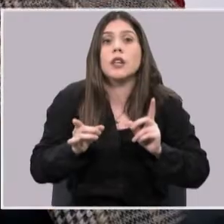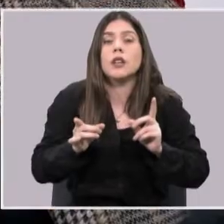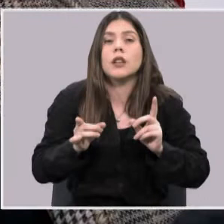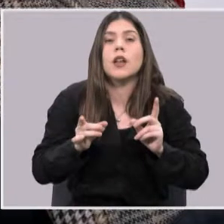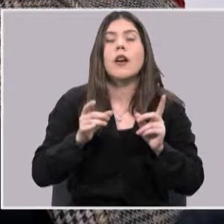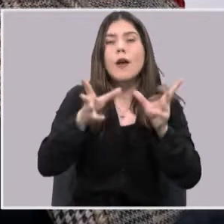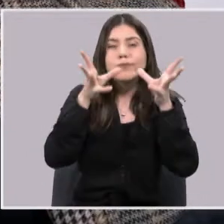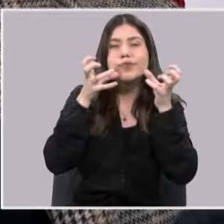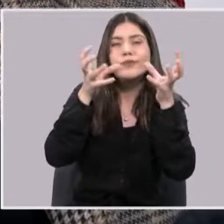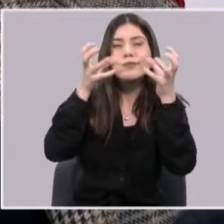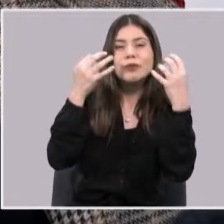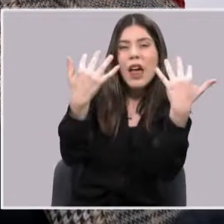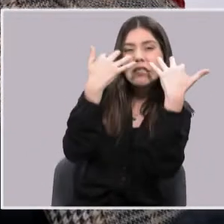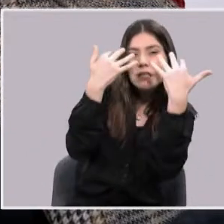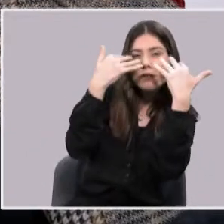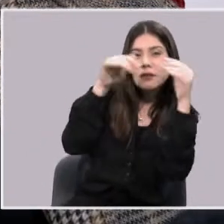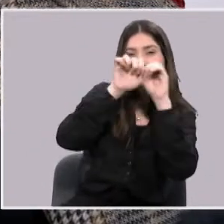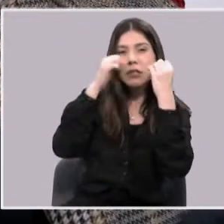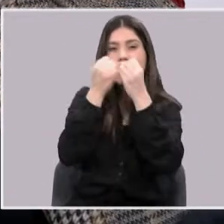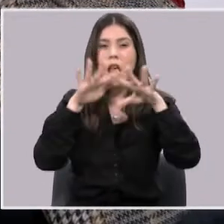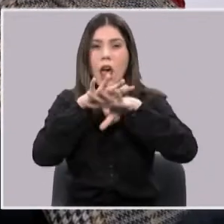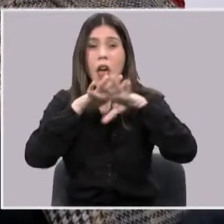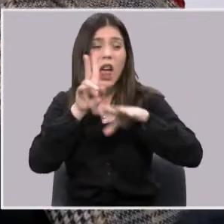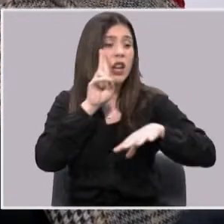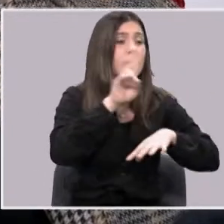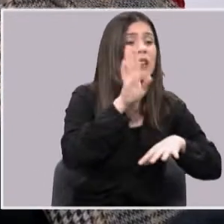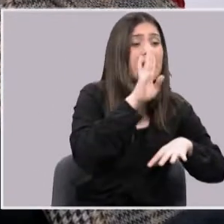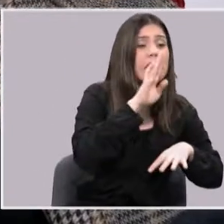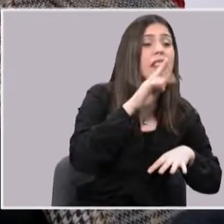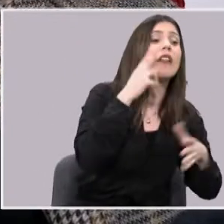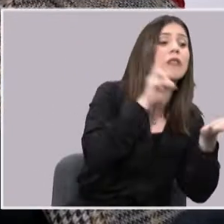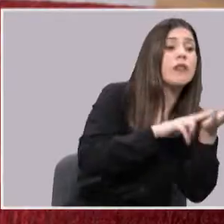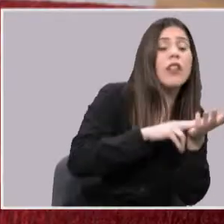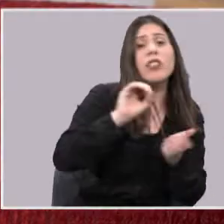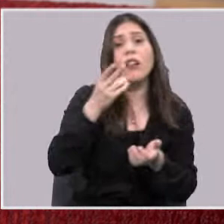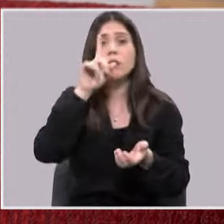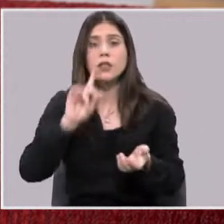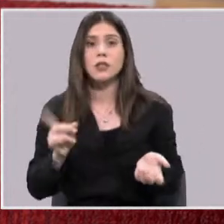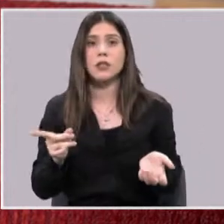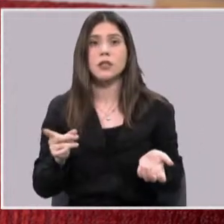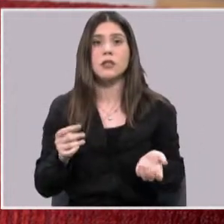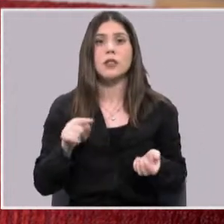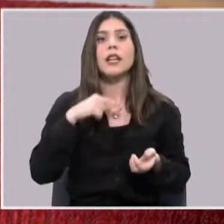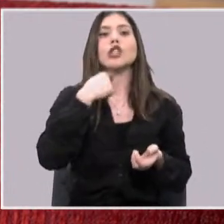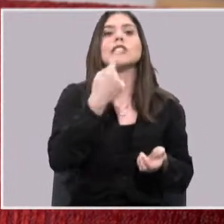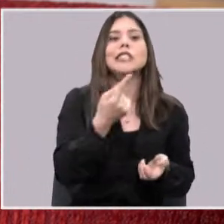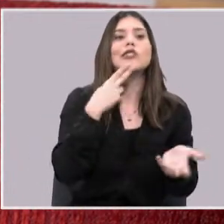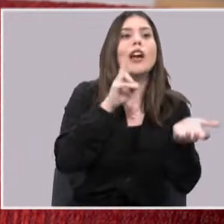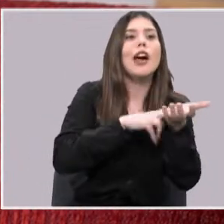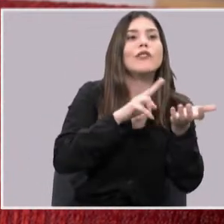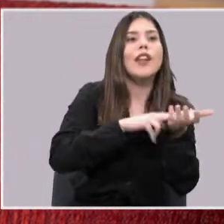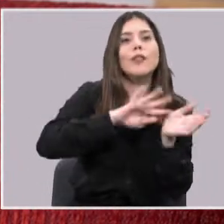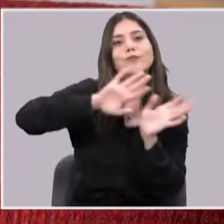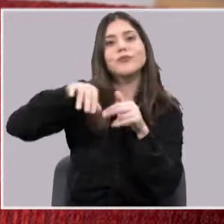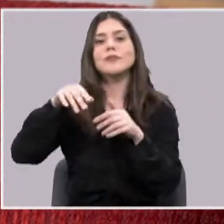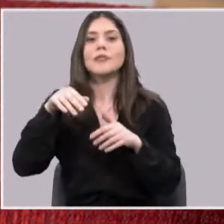exemplo, absorver informações que vêm das redes sociais sem confirmação. Portanto, expondo a mentira, valorizamos a